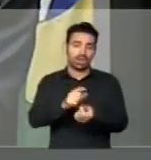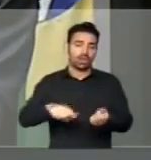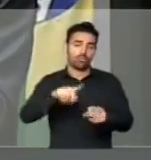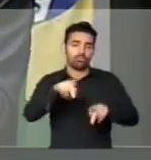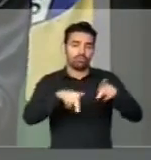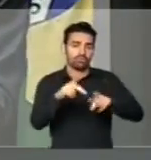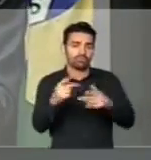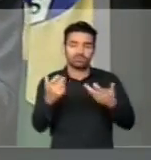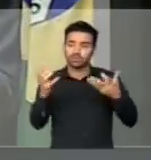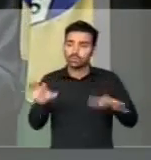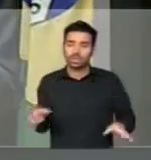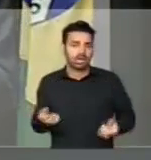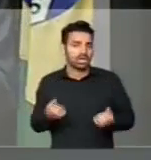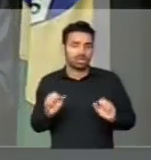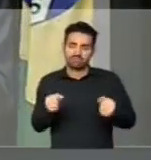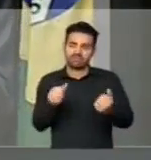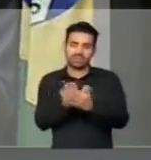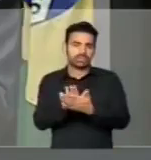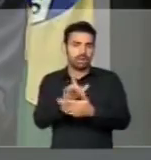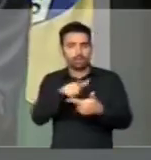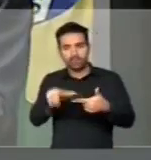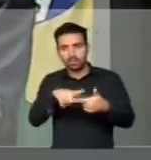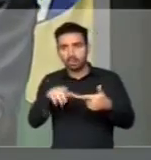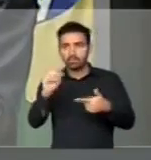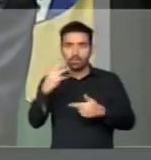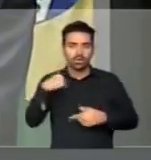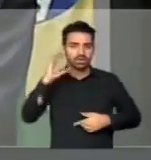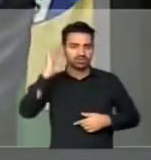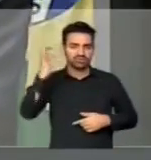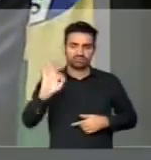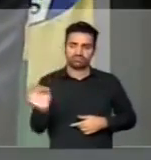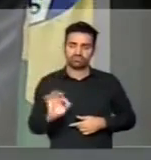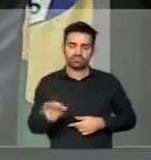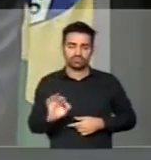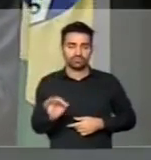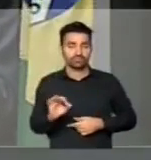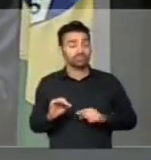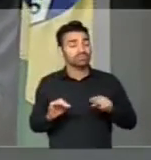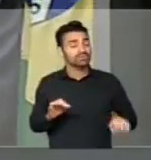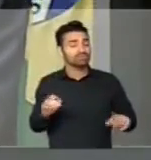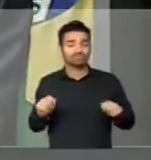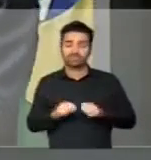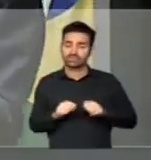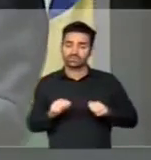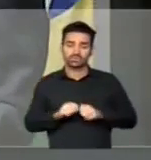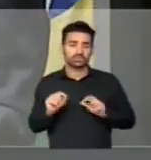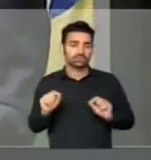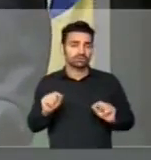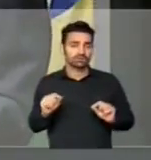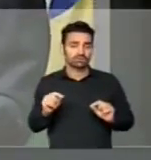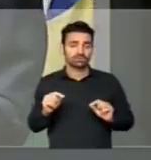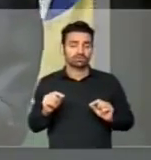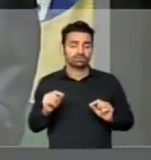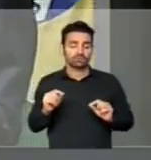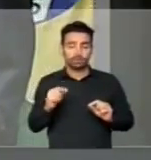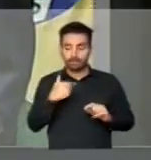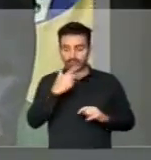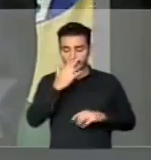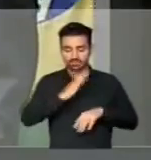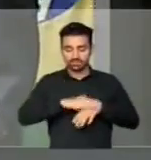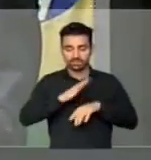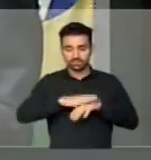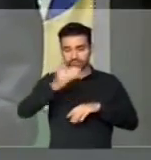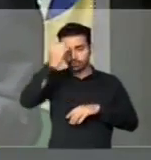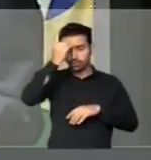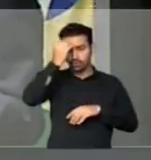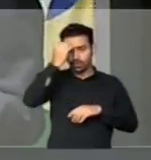os problemas, tampouco resolvê-los. Exercitam meramente seu conhecido dom de iludir.